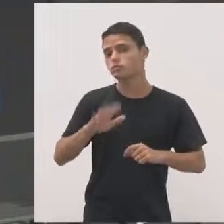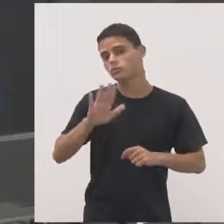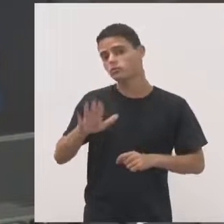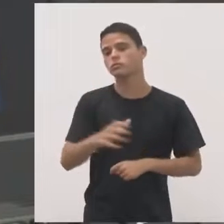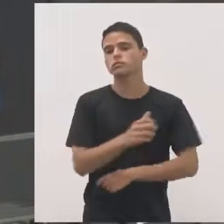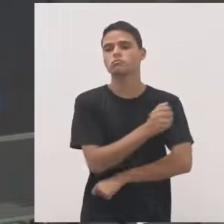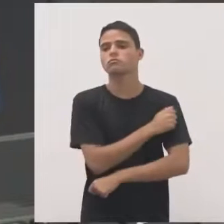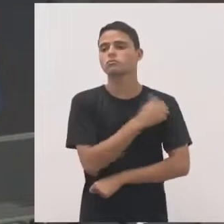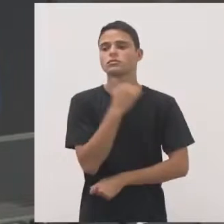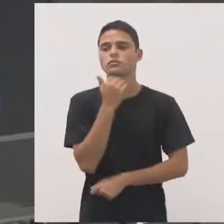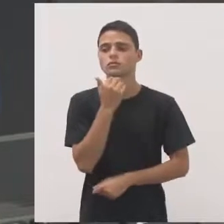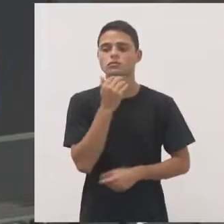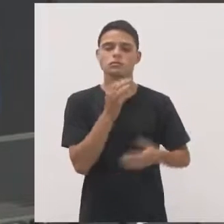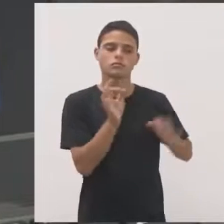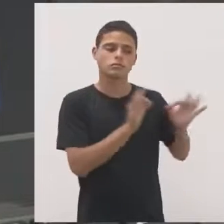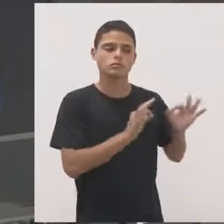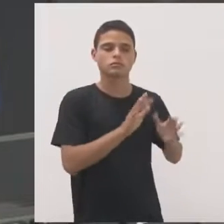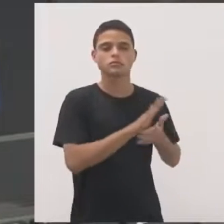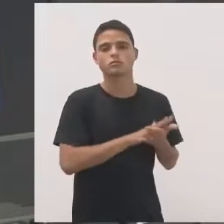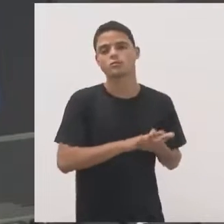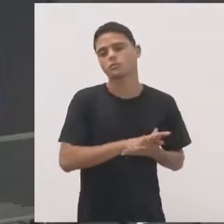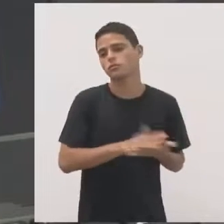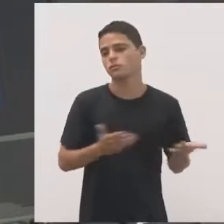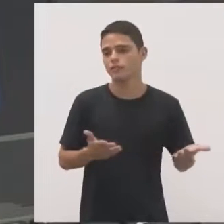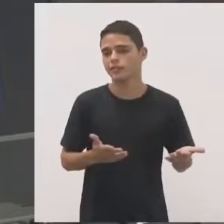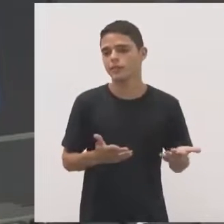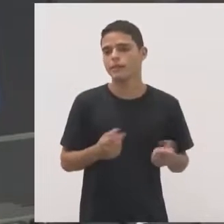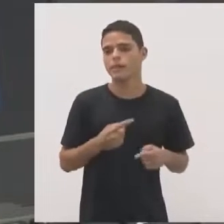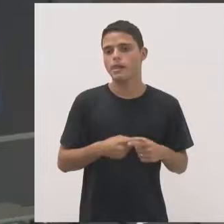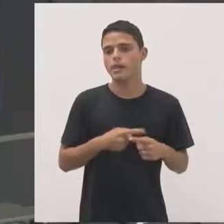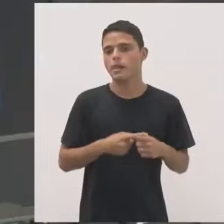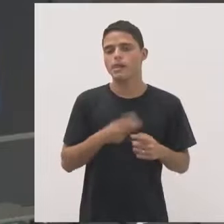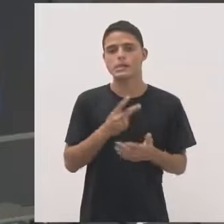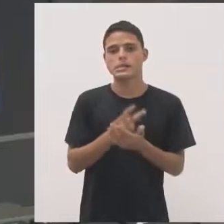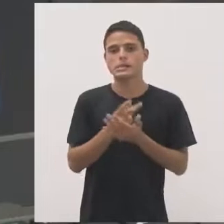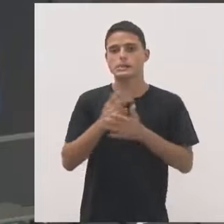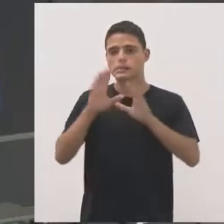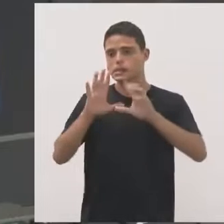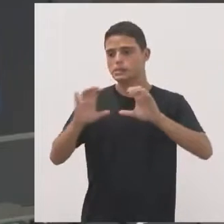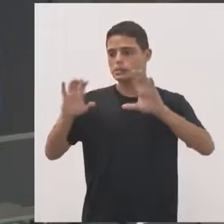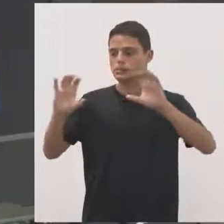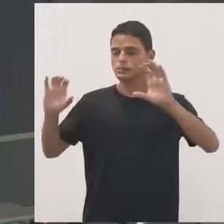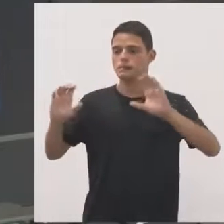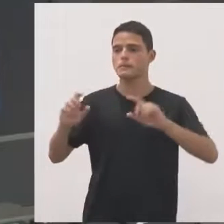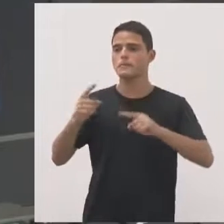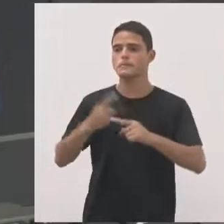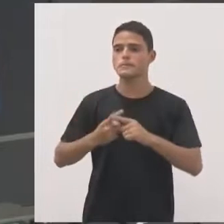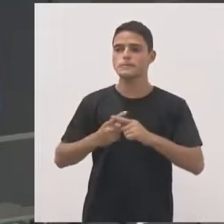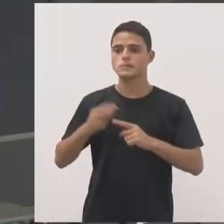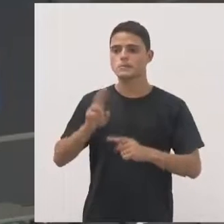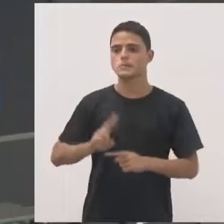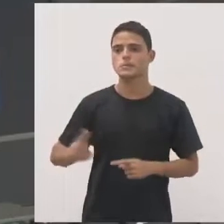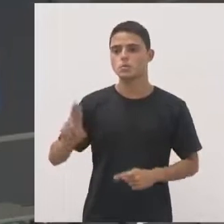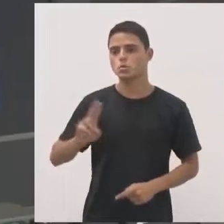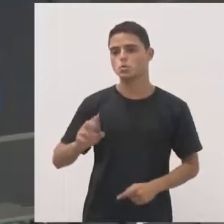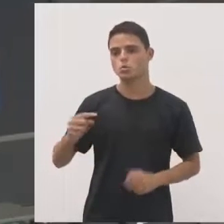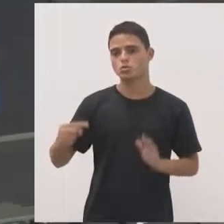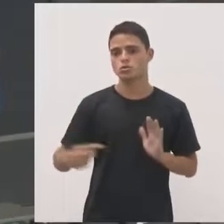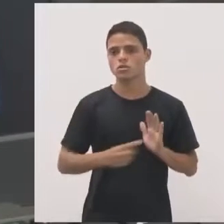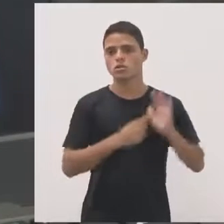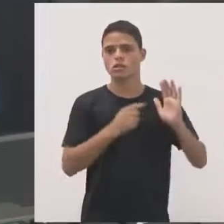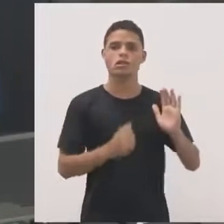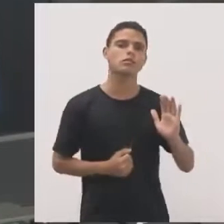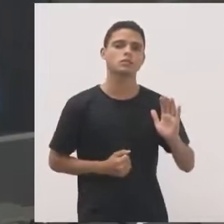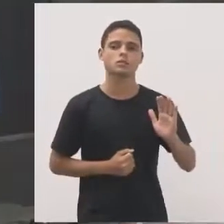fazer basicamente nada, porque como o Fernando falou e você, é tudo na nuvem, então é tudo online esse equipamento, tá bom? Então, vamos clicar em